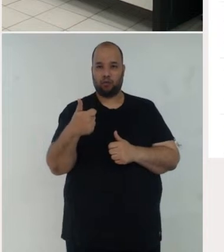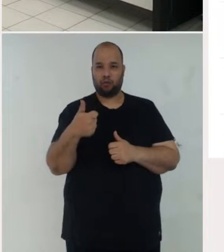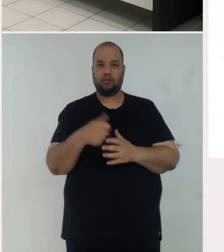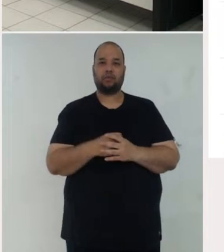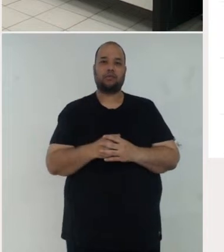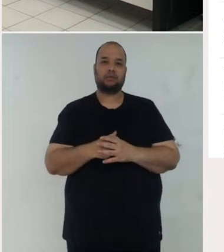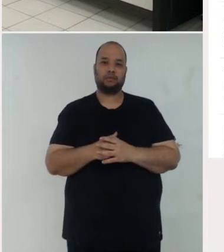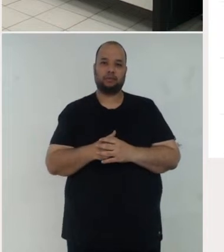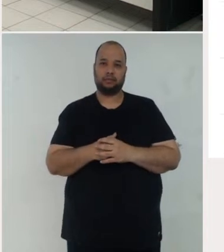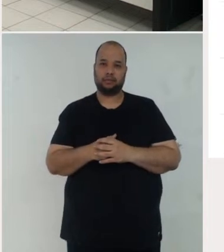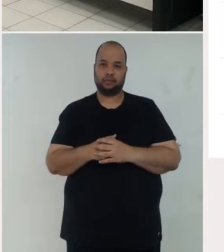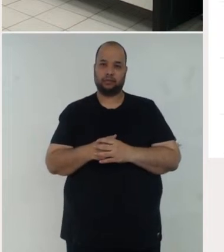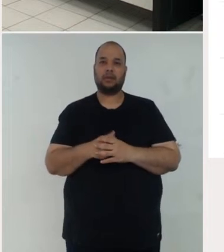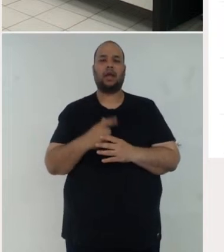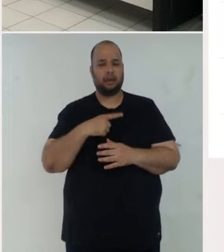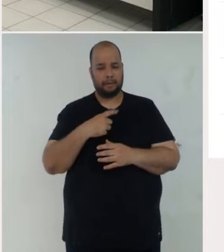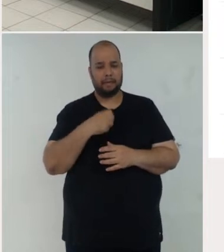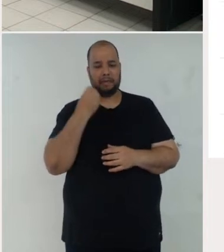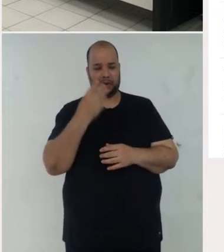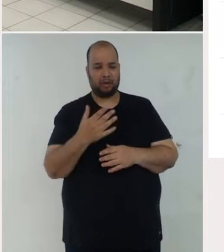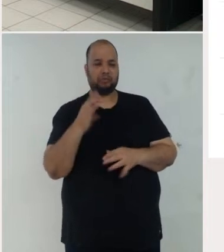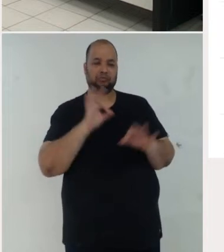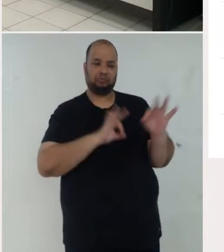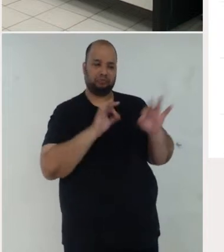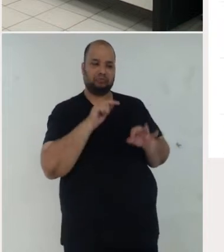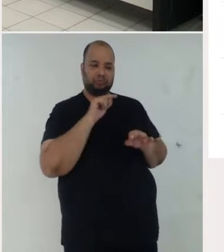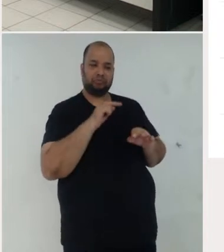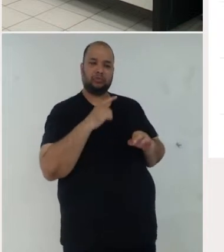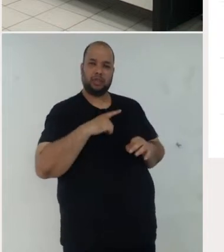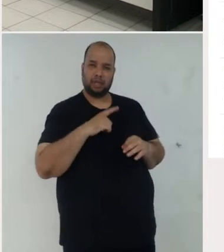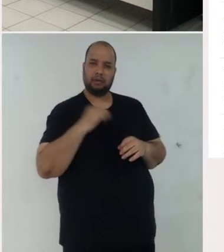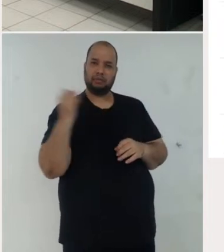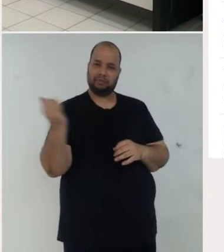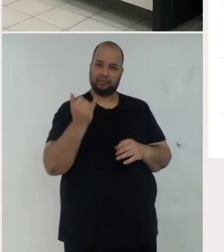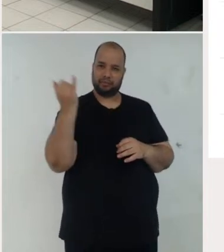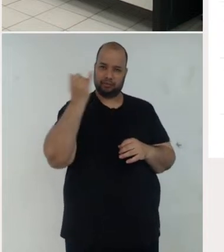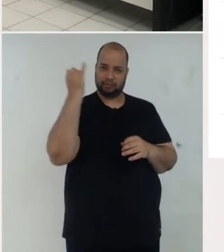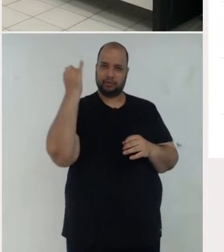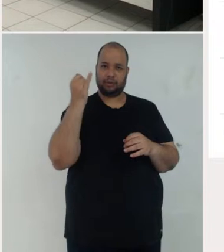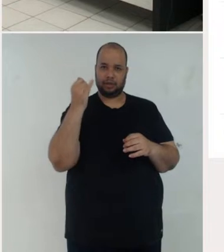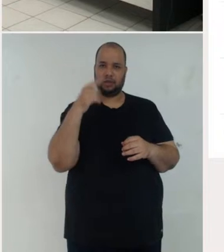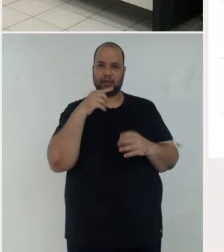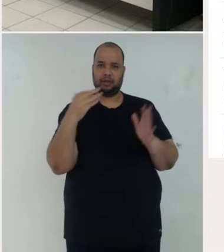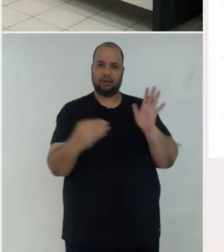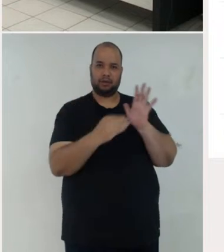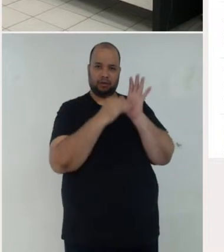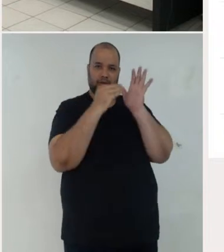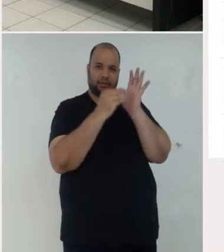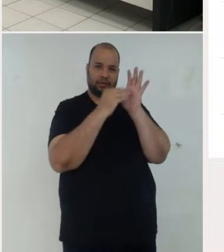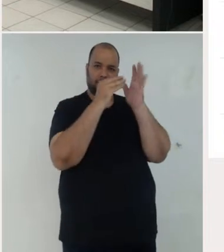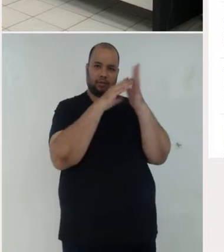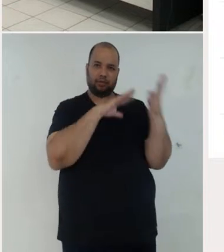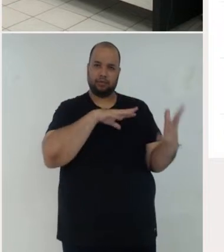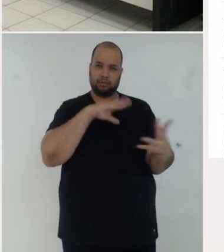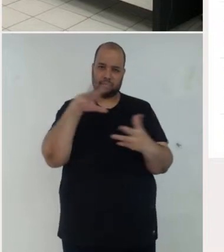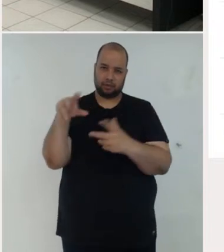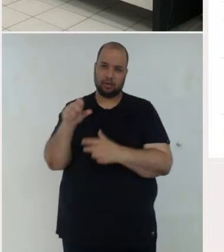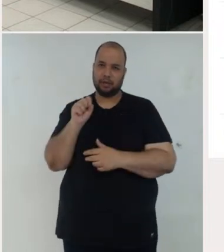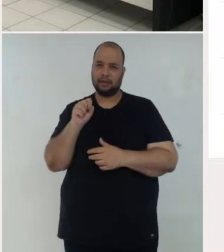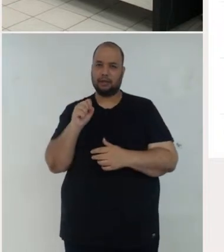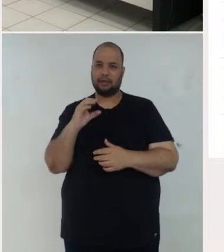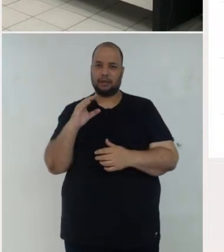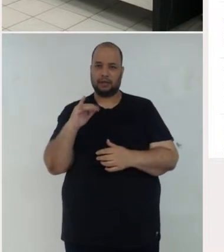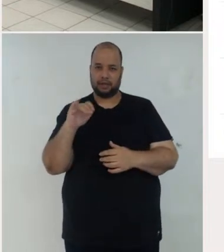bem qualificada. Ela está em importantes bases indexadoras internacionais, como a